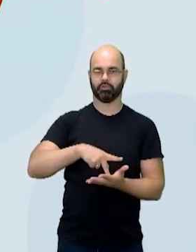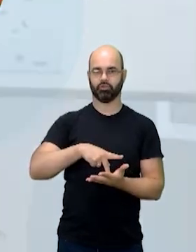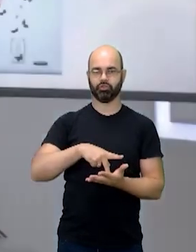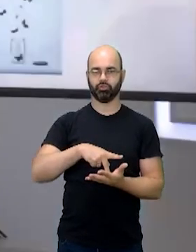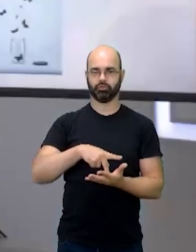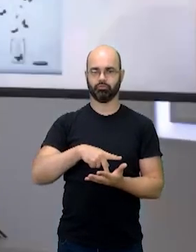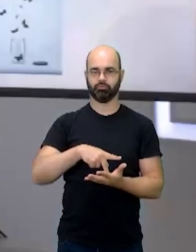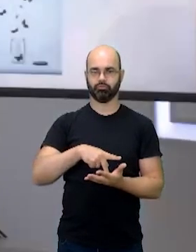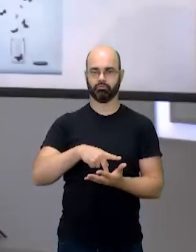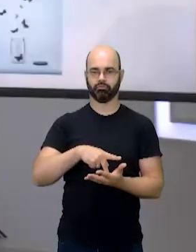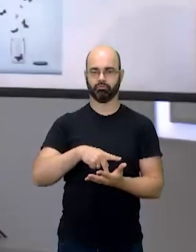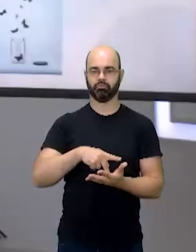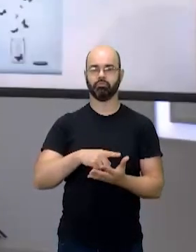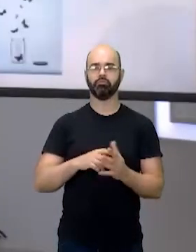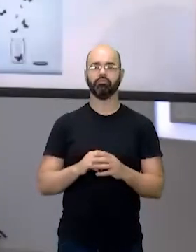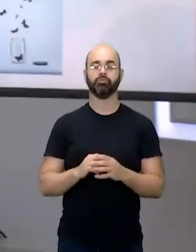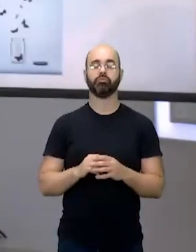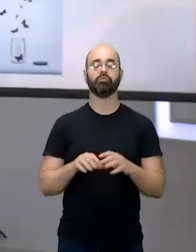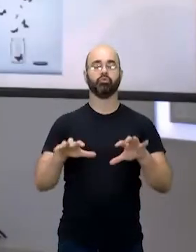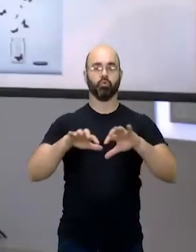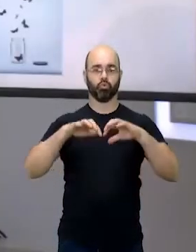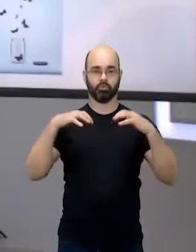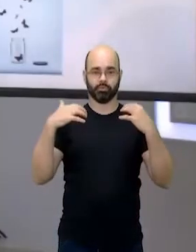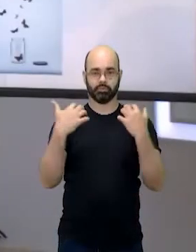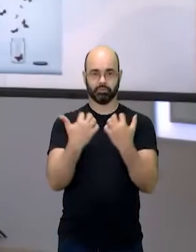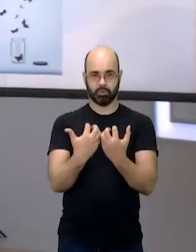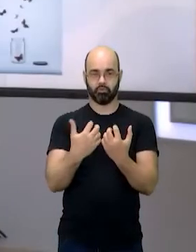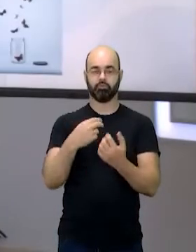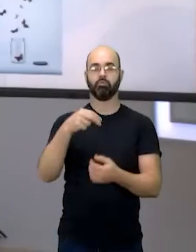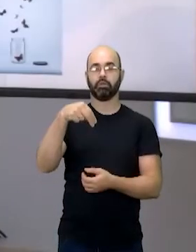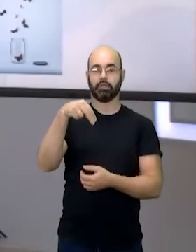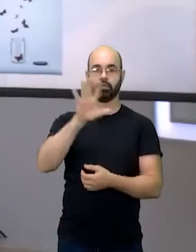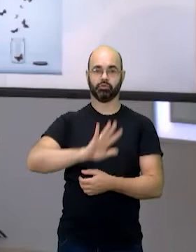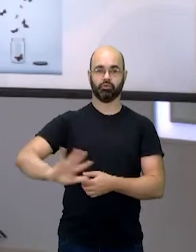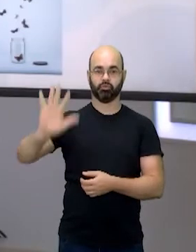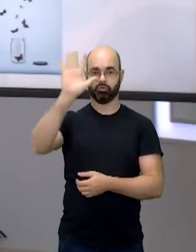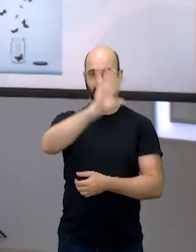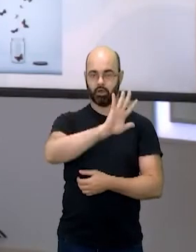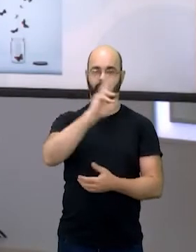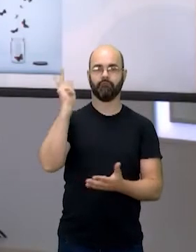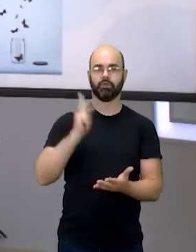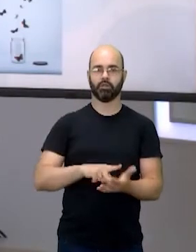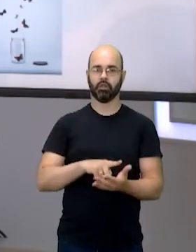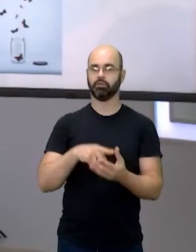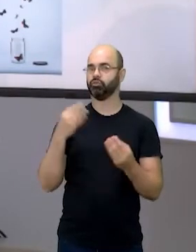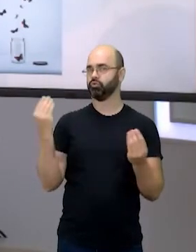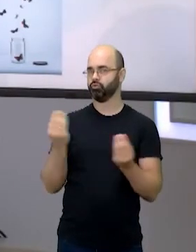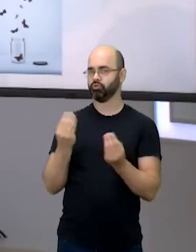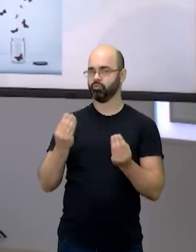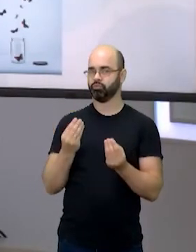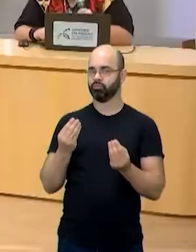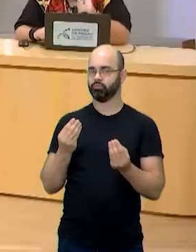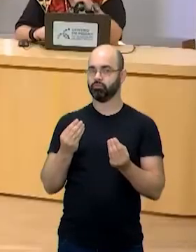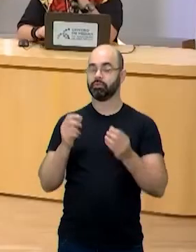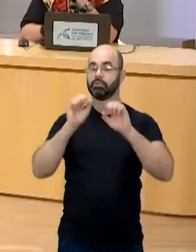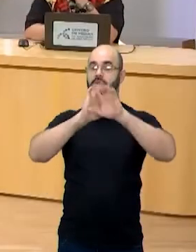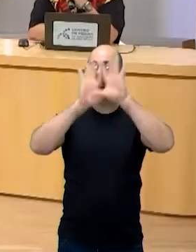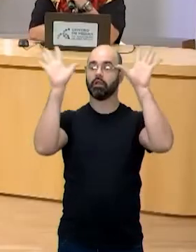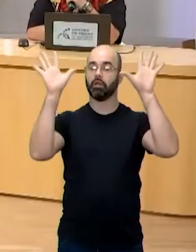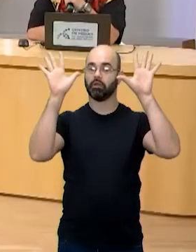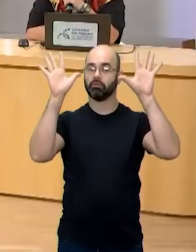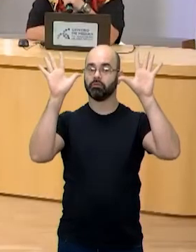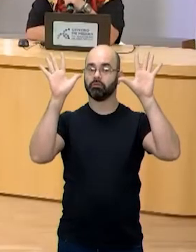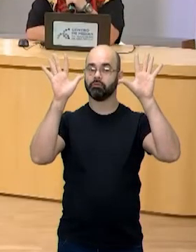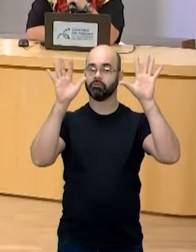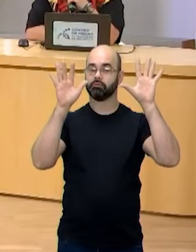mim. Ela foi montada para se esclarecer. Russo, eu falei qual verbo?